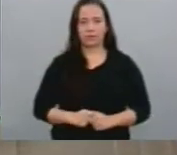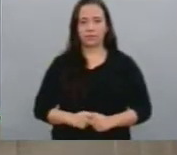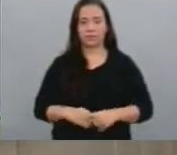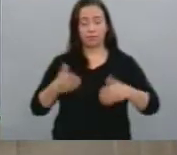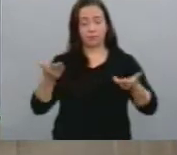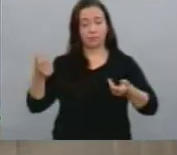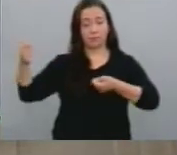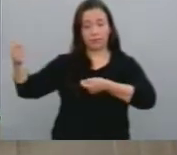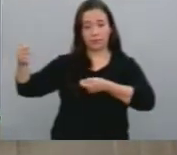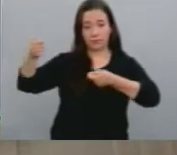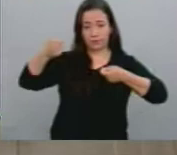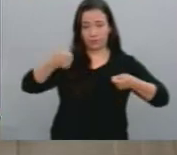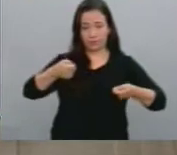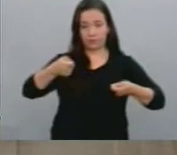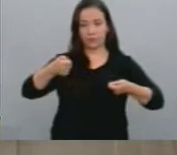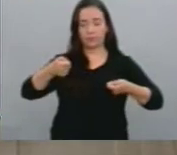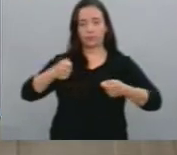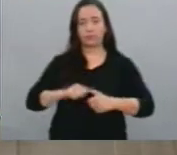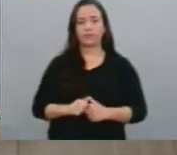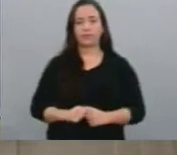mensagem